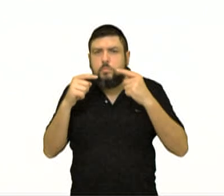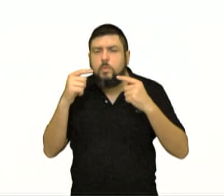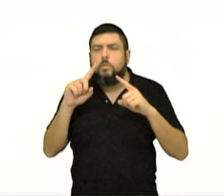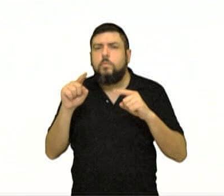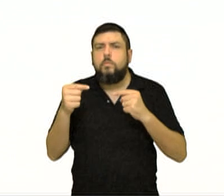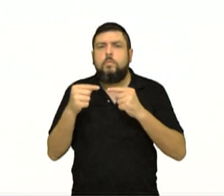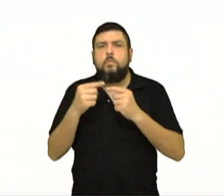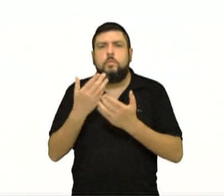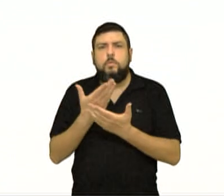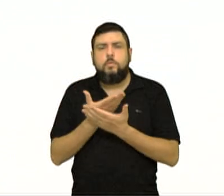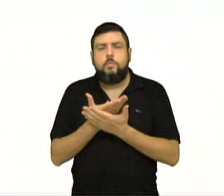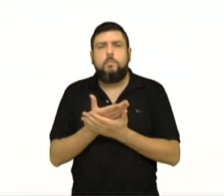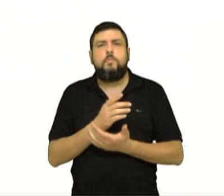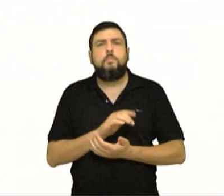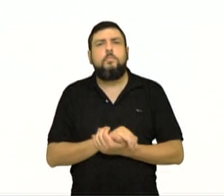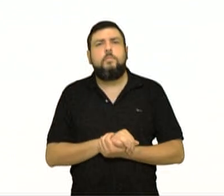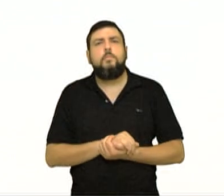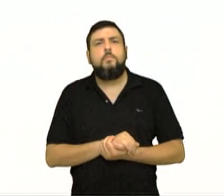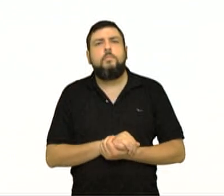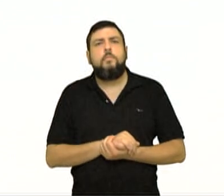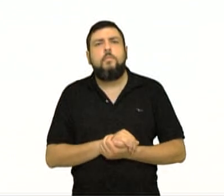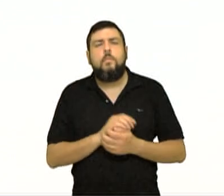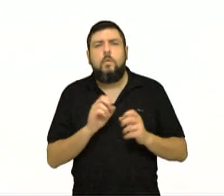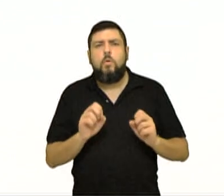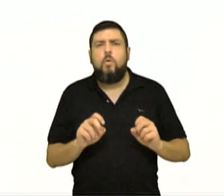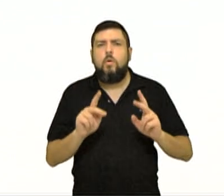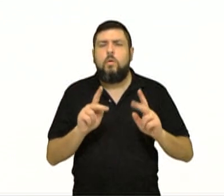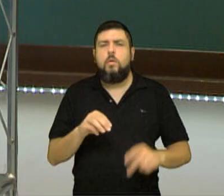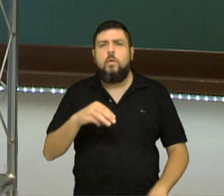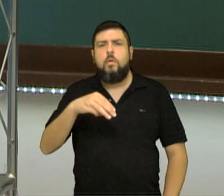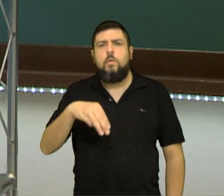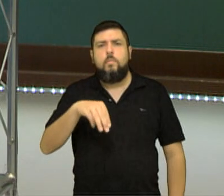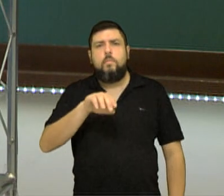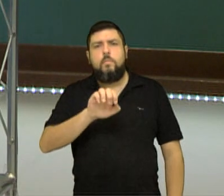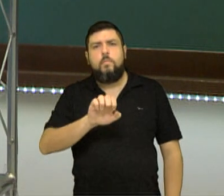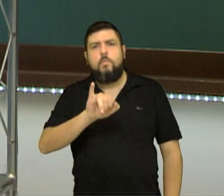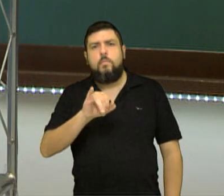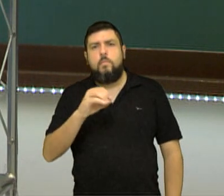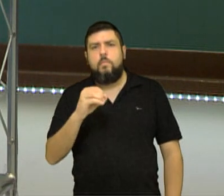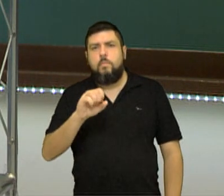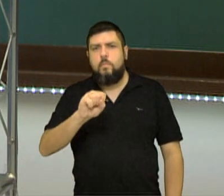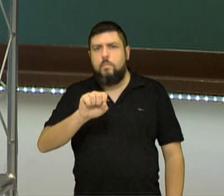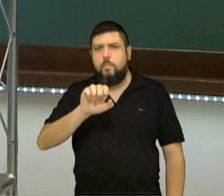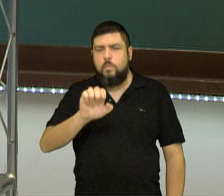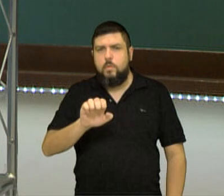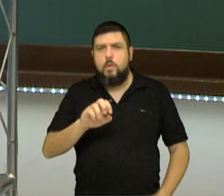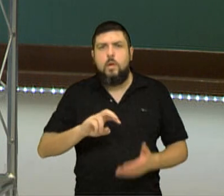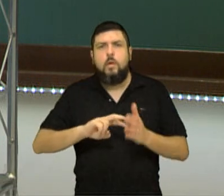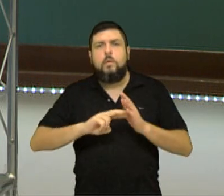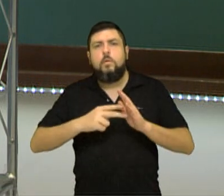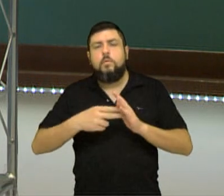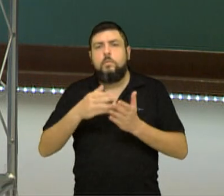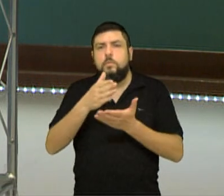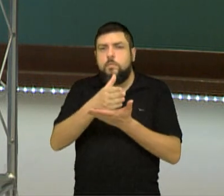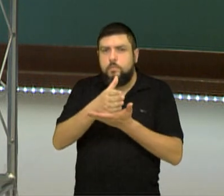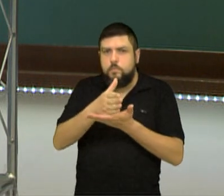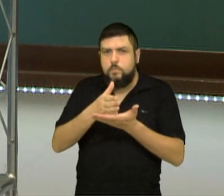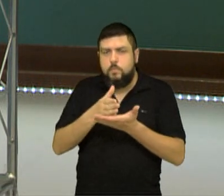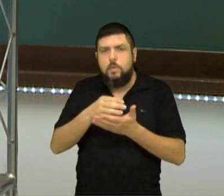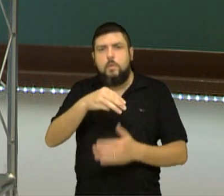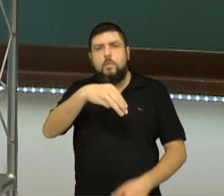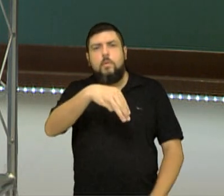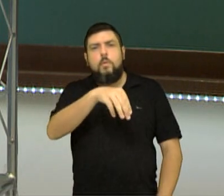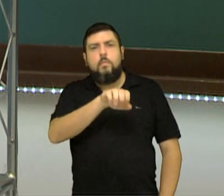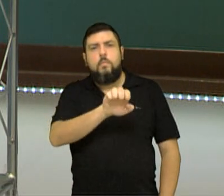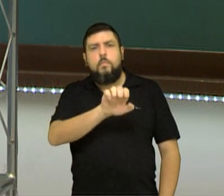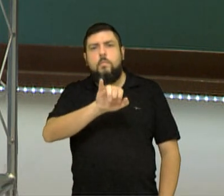da nossa aula. Então vamos lá, gente, o que é a meiose? A palavra meiose já vem de meio ali, né? Então fica fácil de a gente